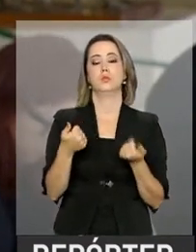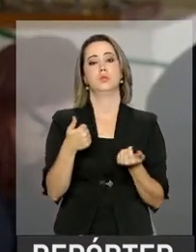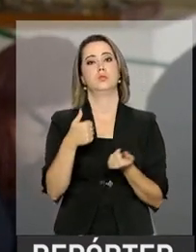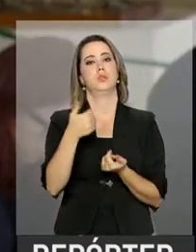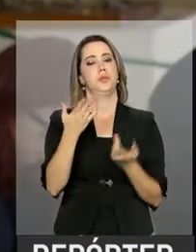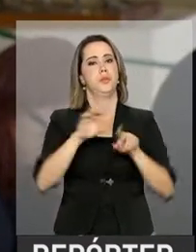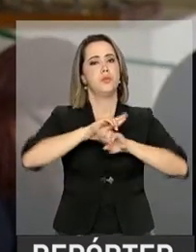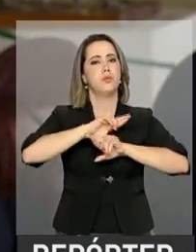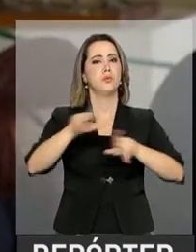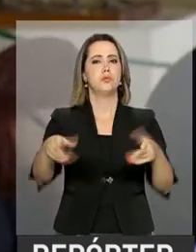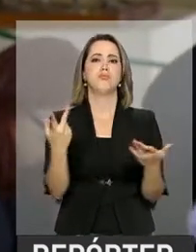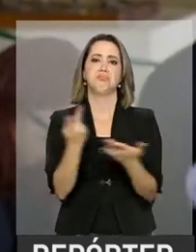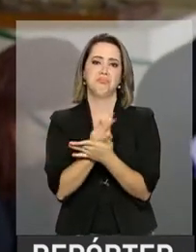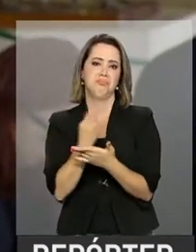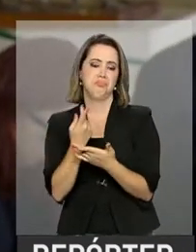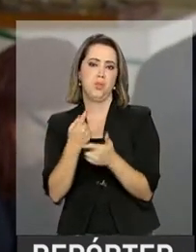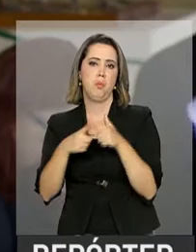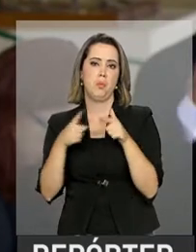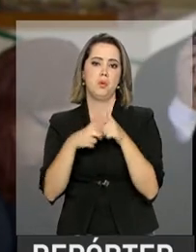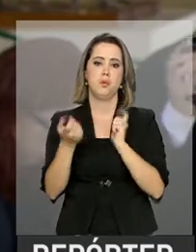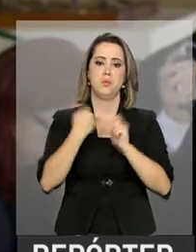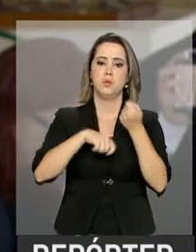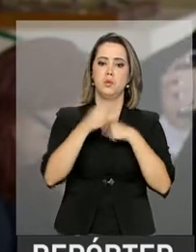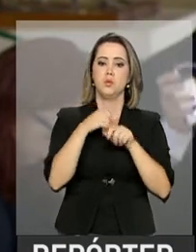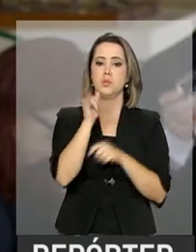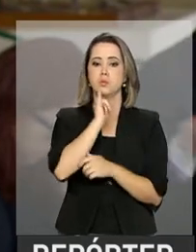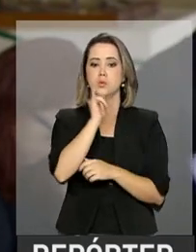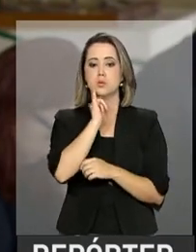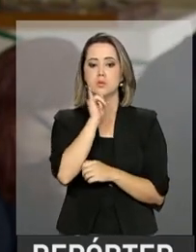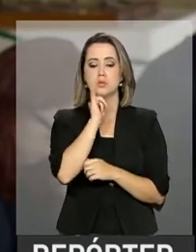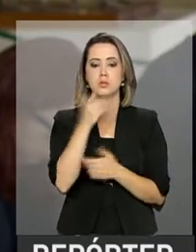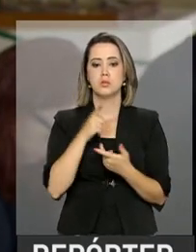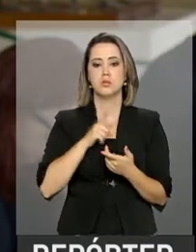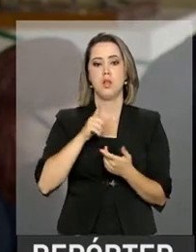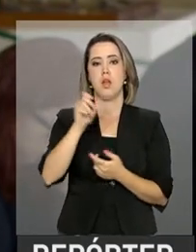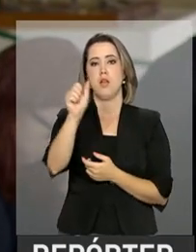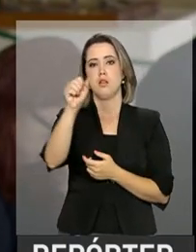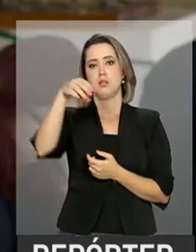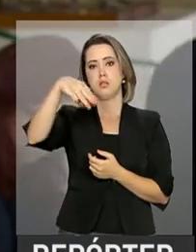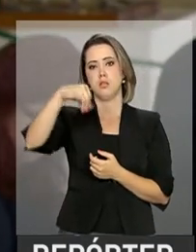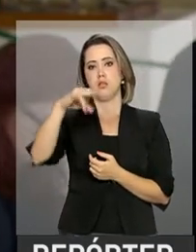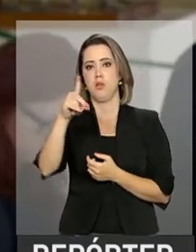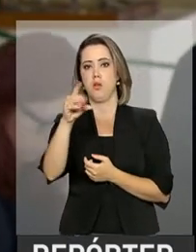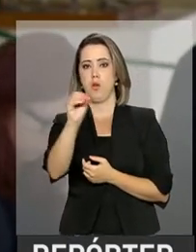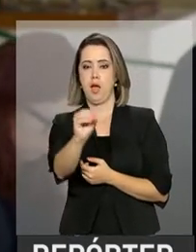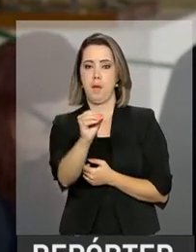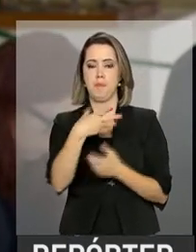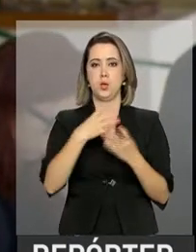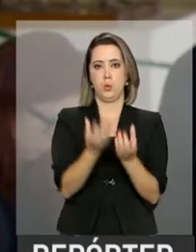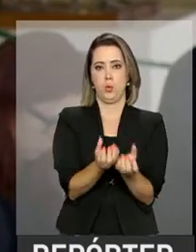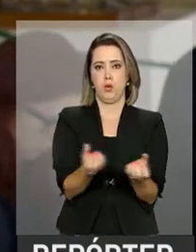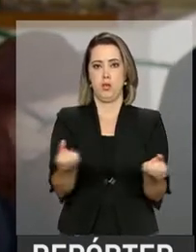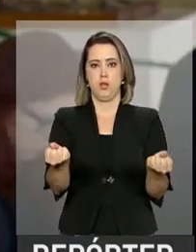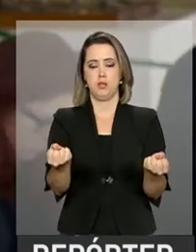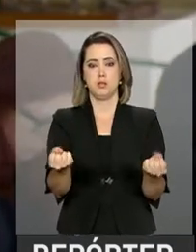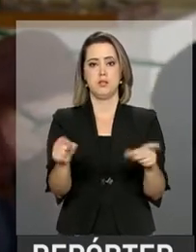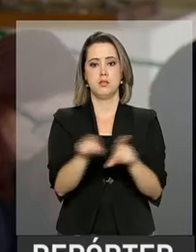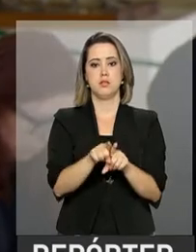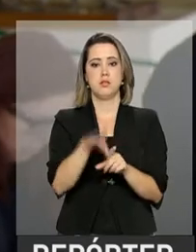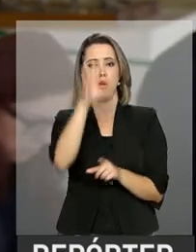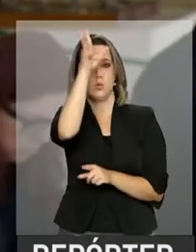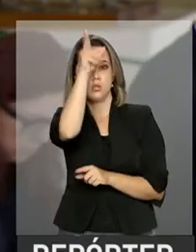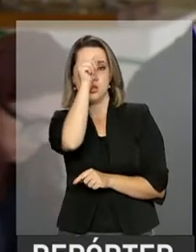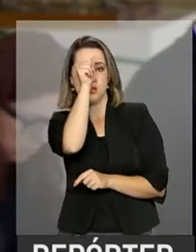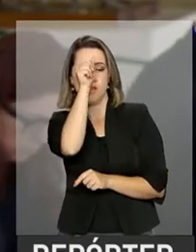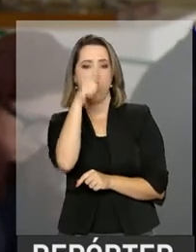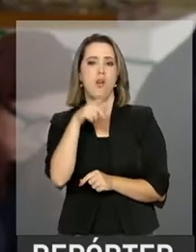apenas irregularidades econômicas, como, por exemplo, o excesso de amido em salsichas e água em frangos. Já em